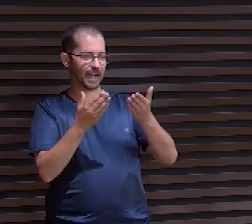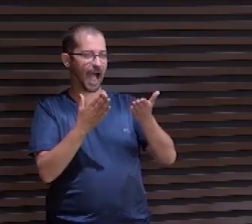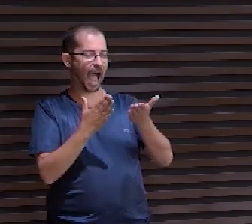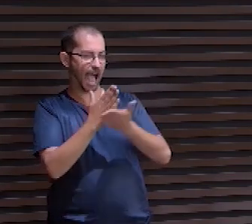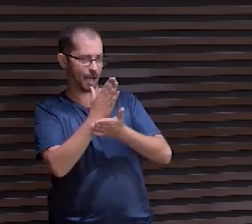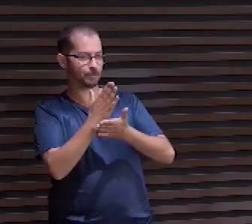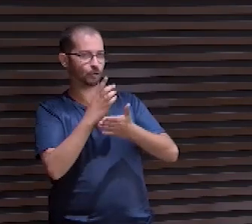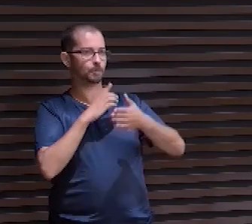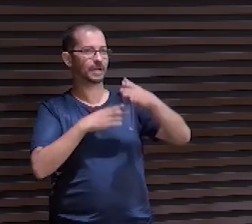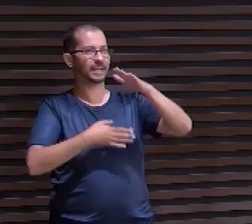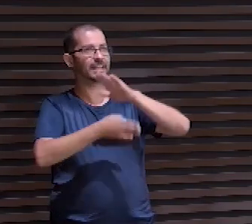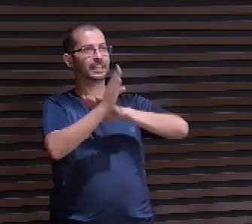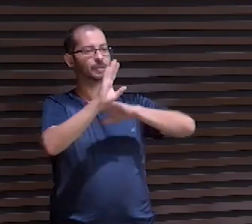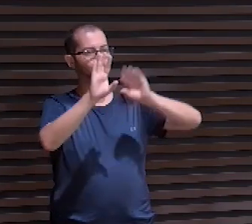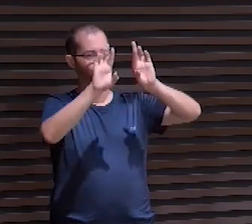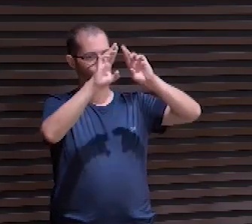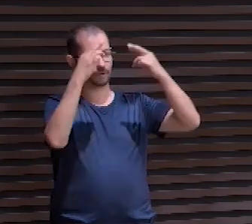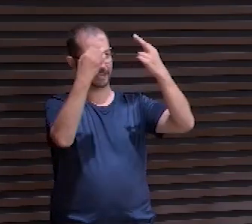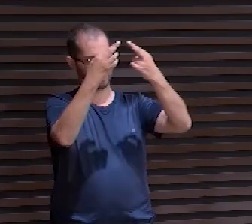mulher de Ló,